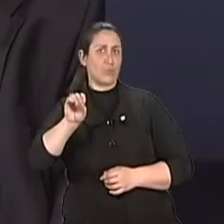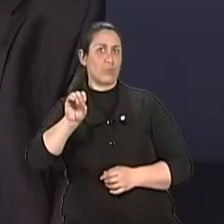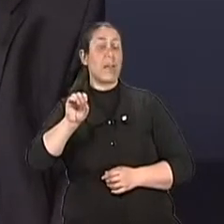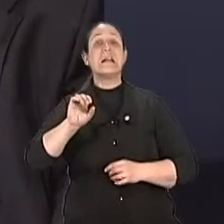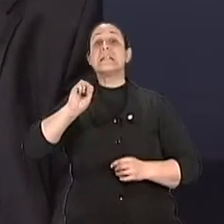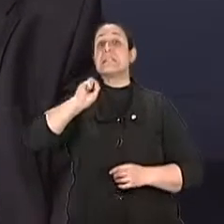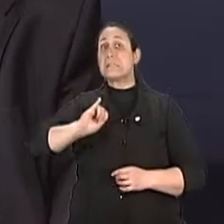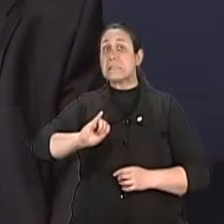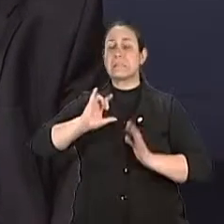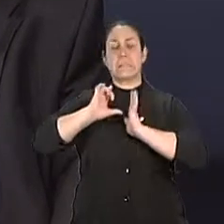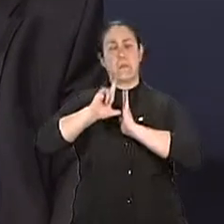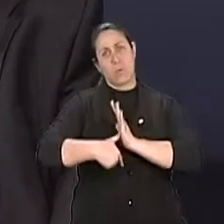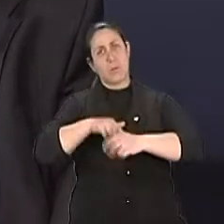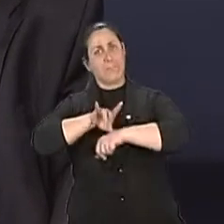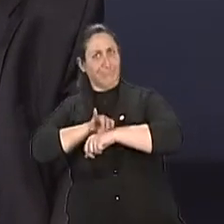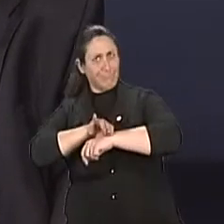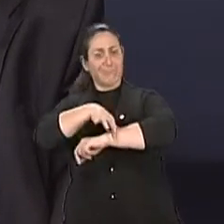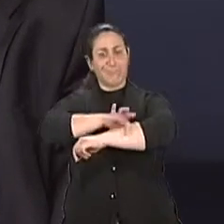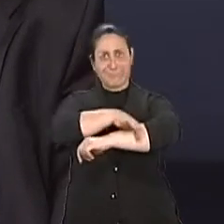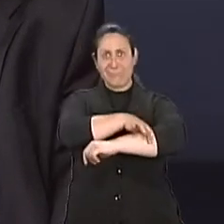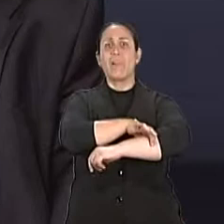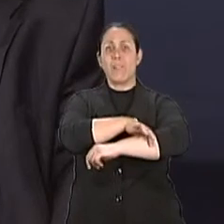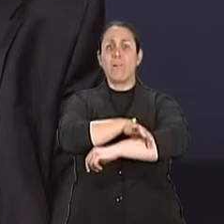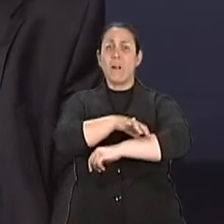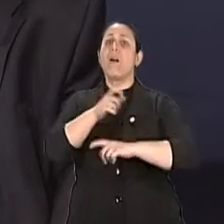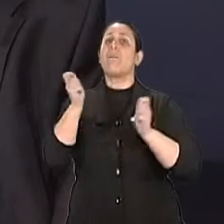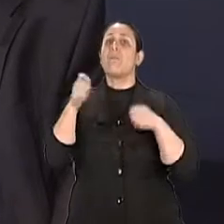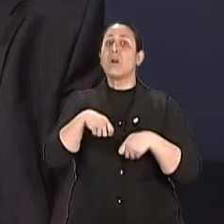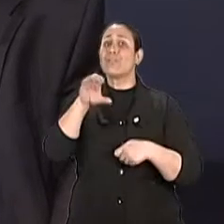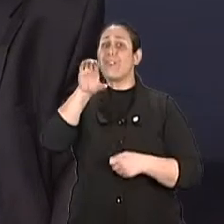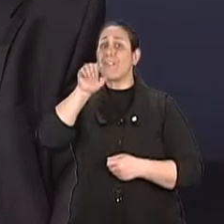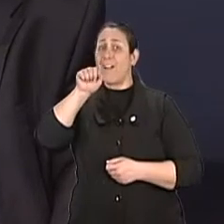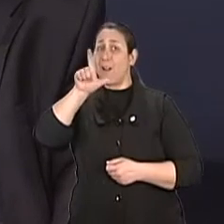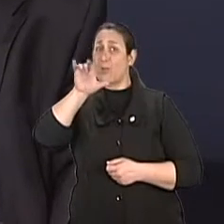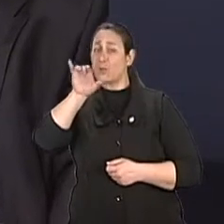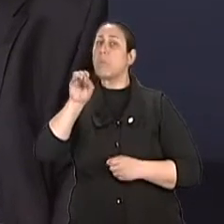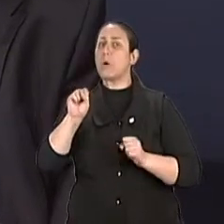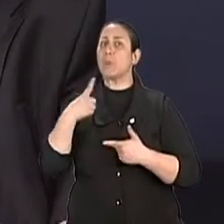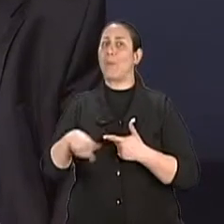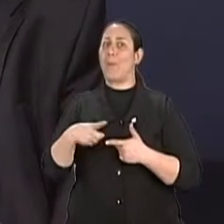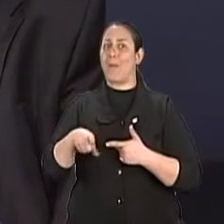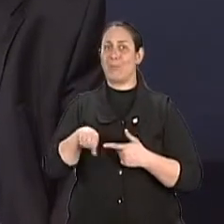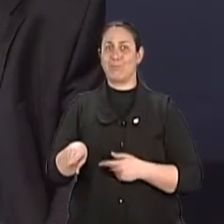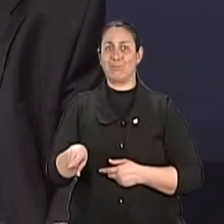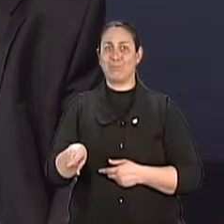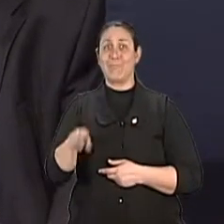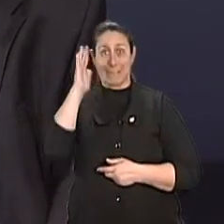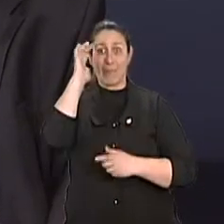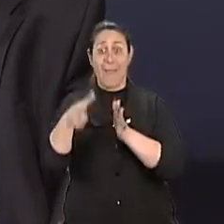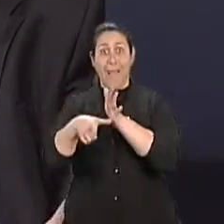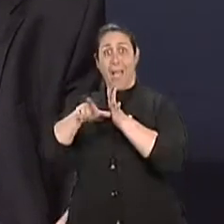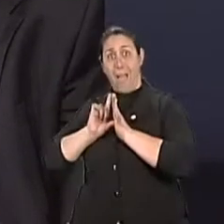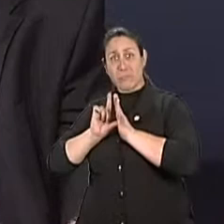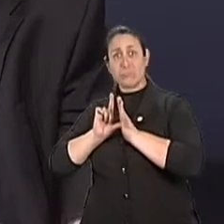estabelecida, excessos de cálcio podem ser maléficos. Então, o que é importante além disso?